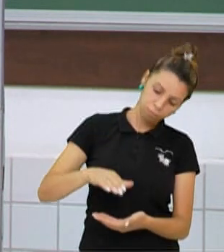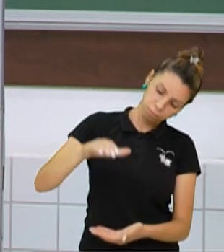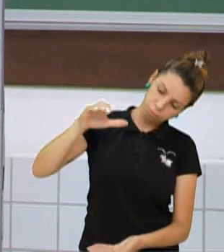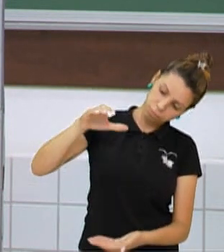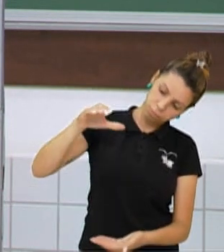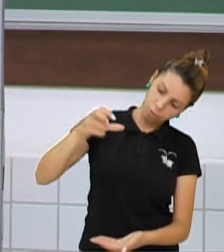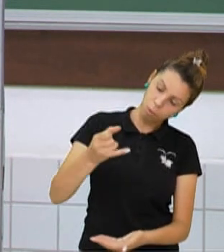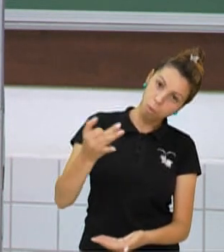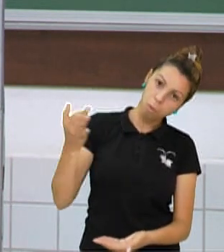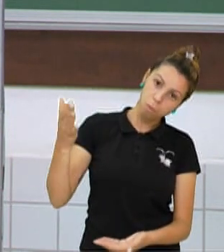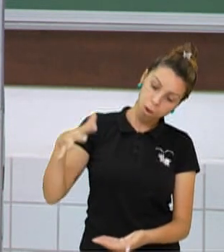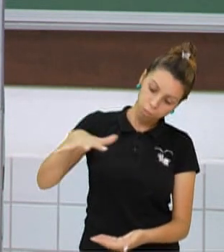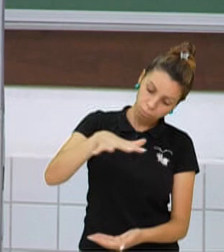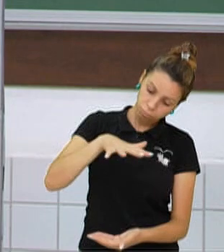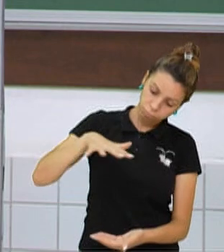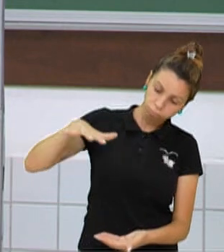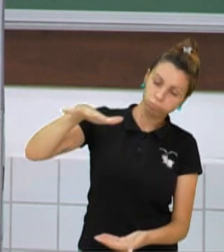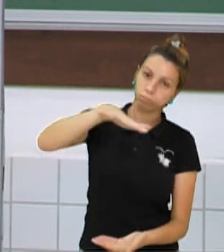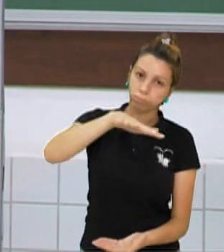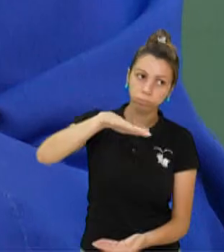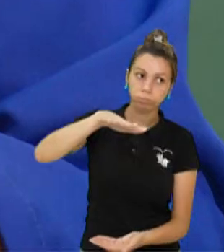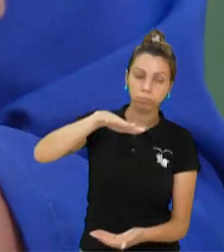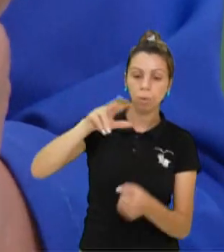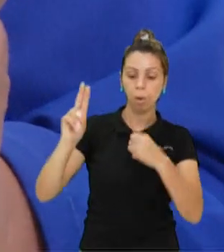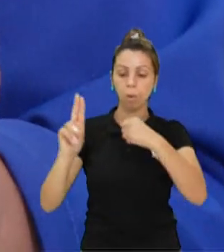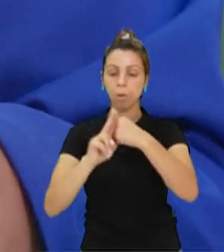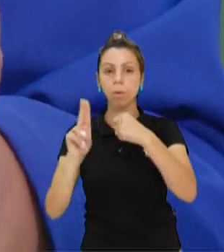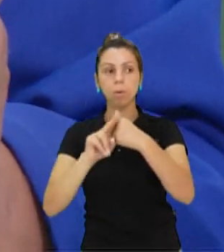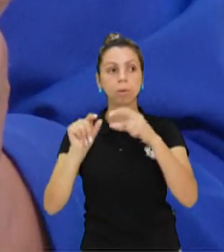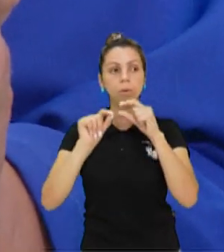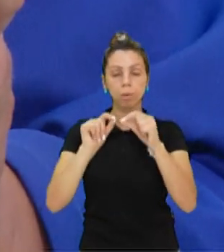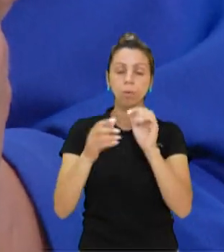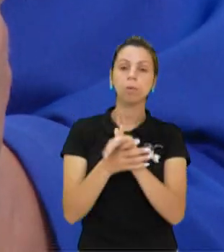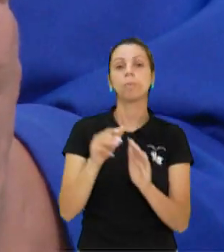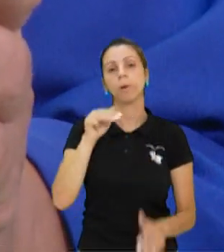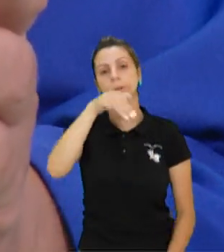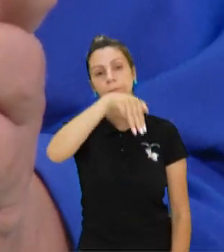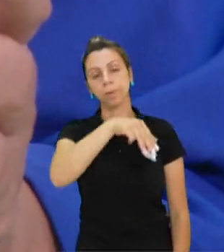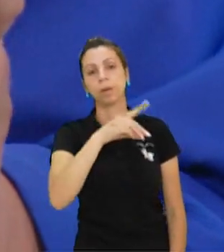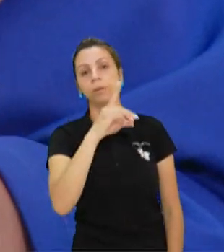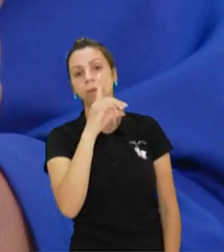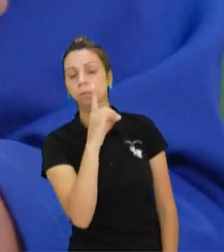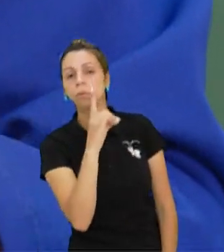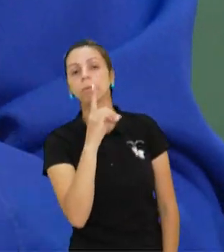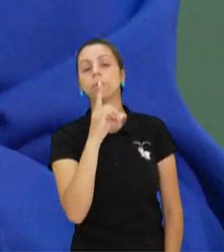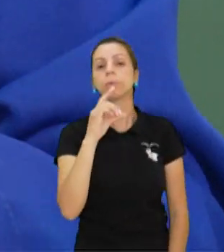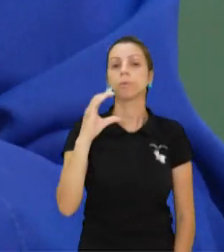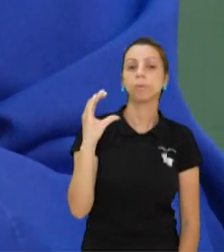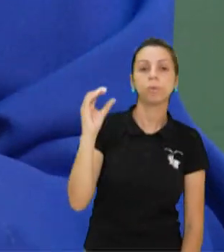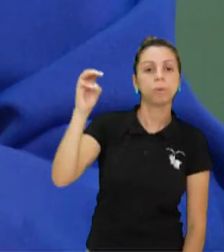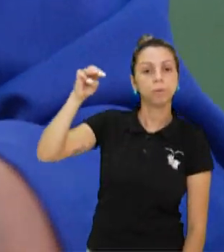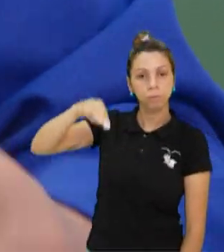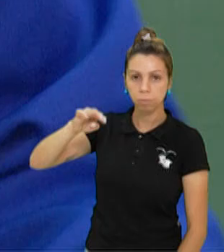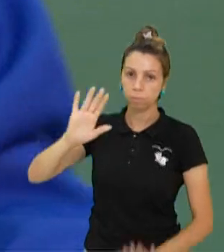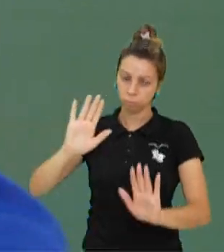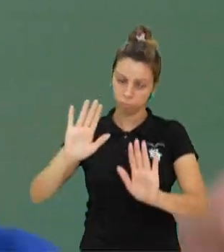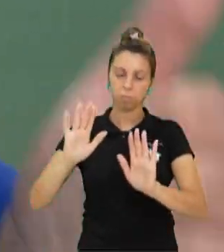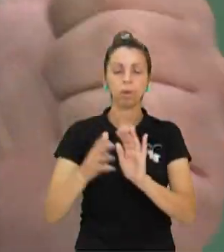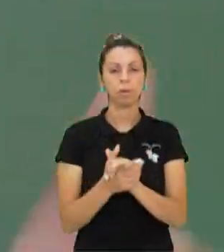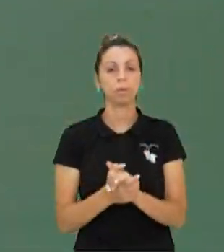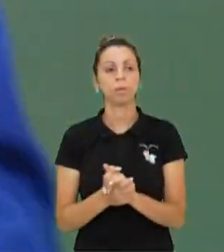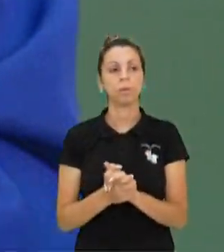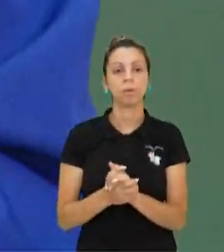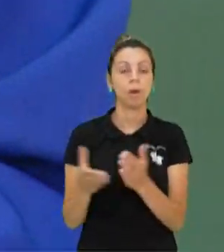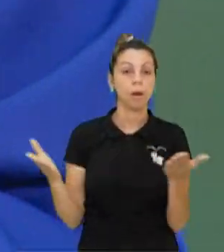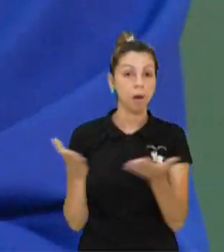o quanto ele ocupa no espaço. A unidade de medida de volume ou é metros cúbicos, centímetros cúbicos, ok? Nesse sentido. Já quando